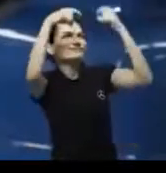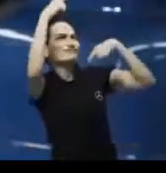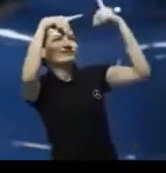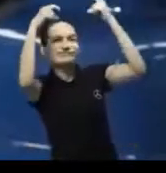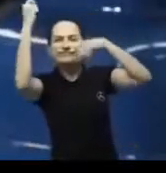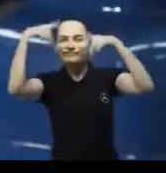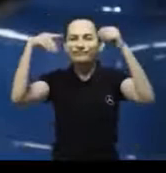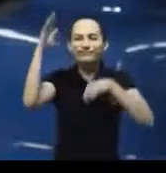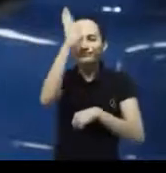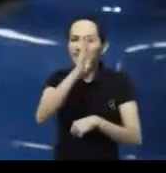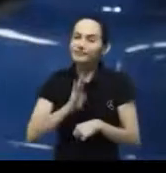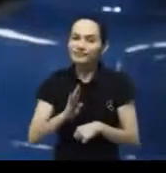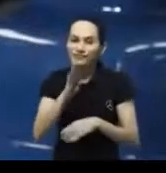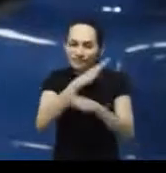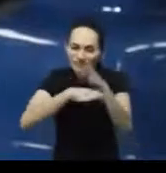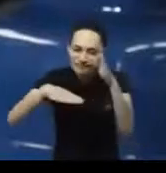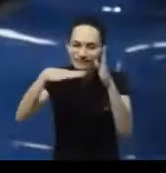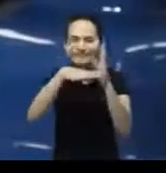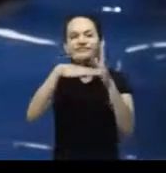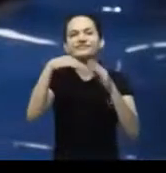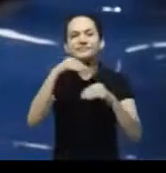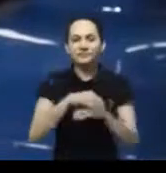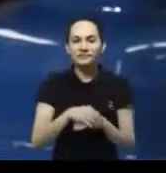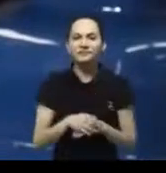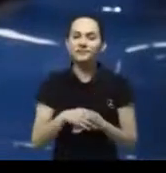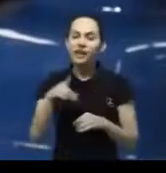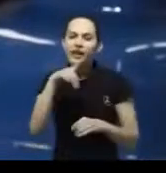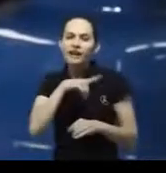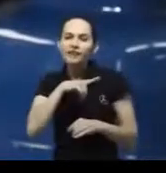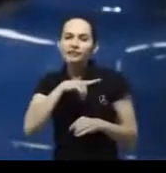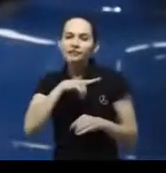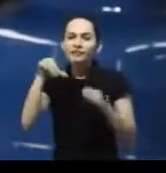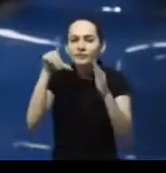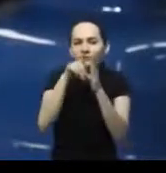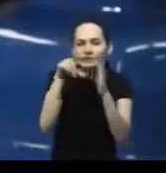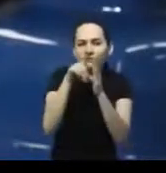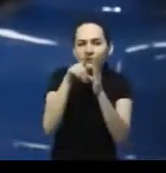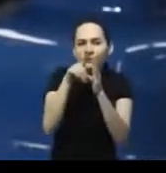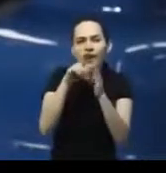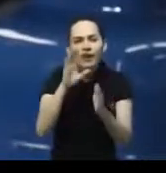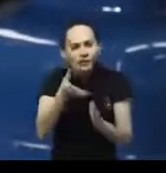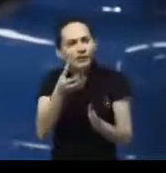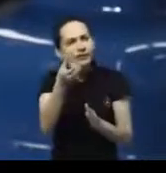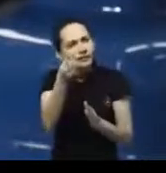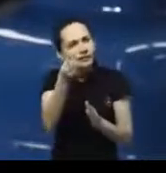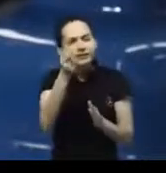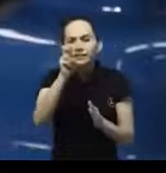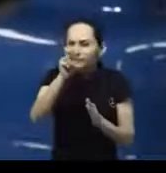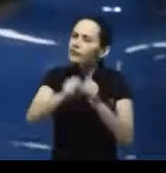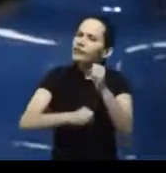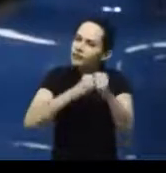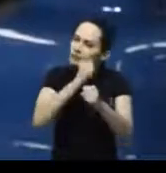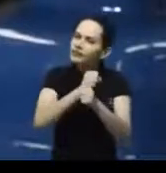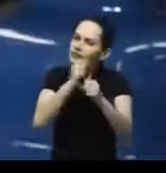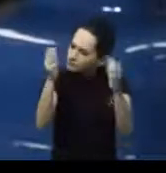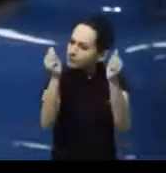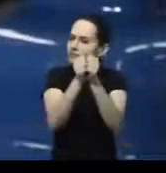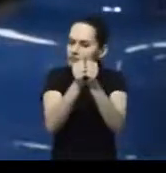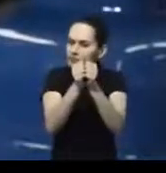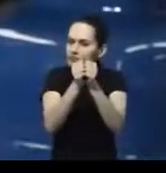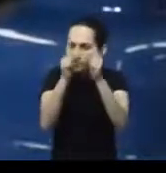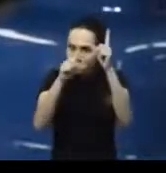brilhar em todo o território nacional temos concessionárias que estão há exatos 65 anos